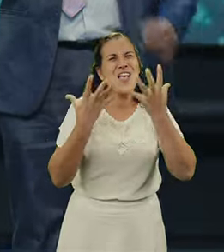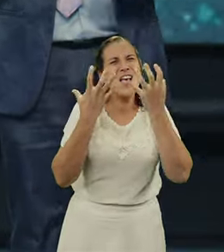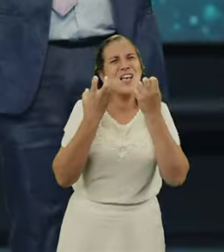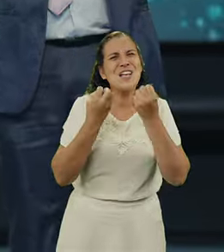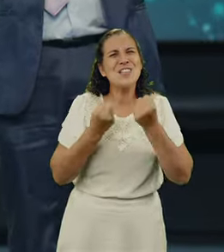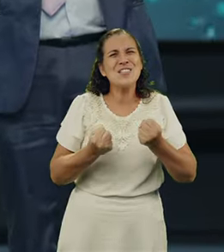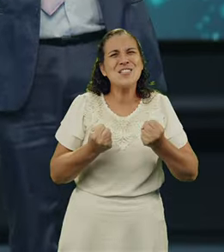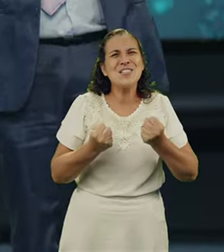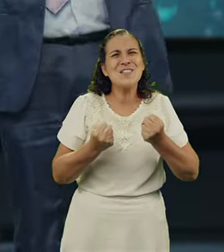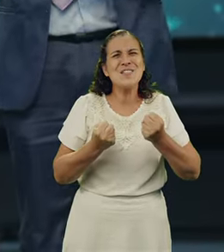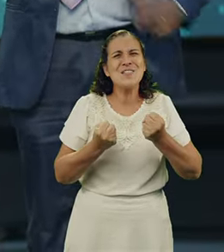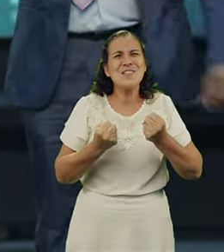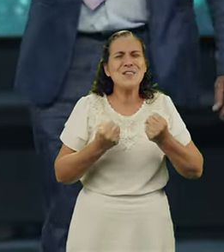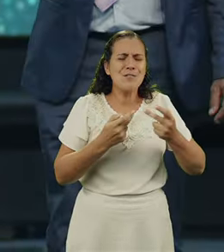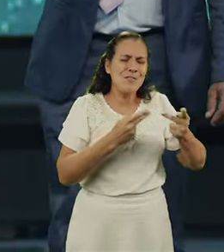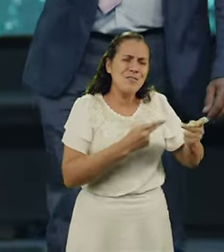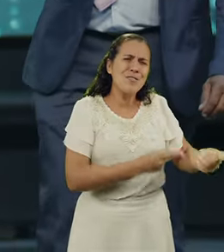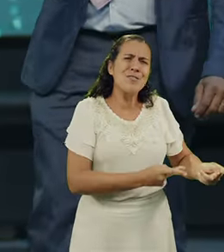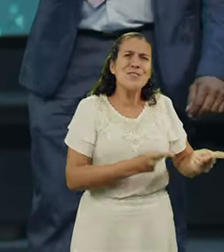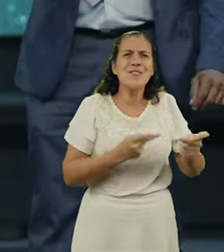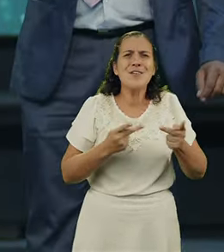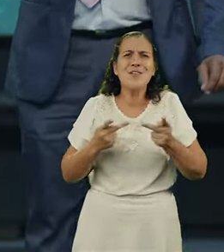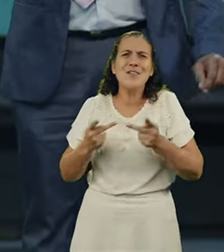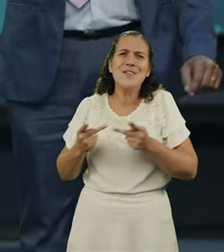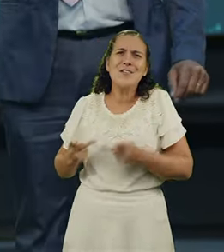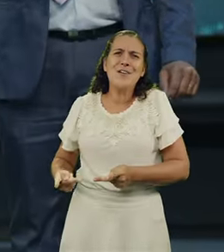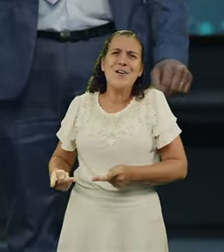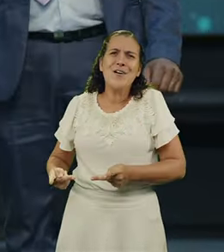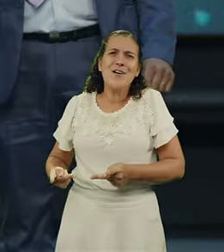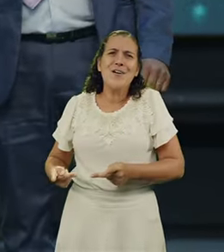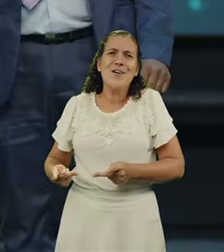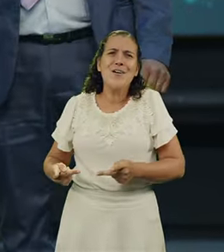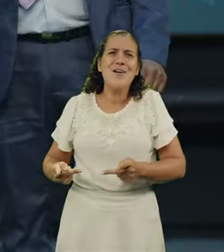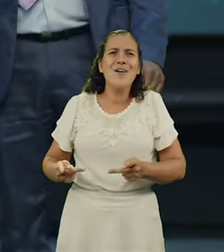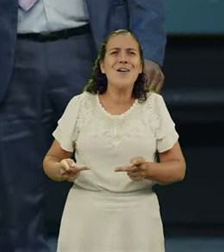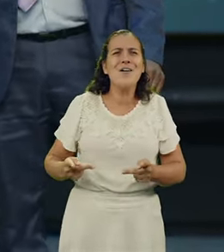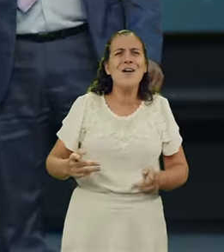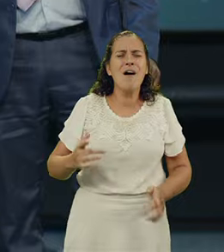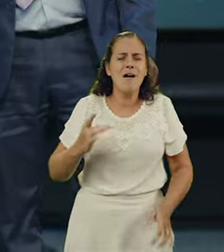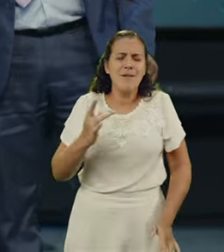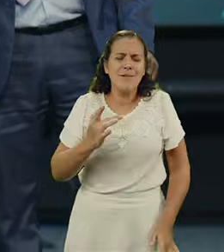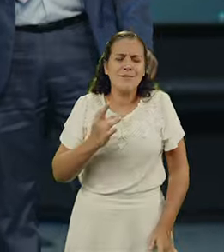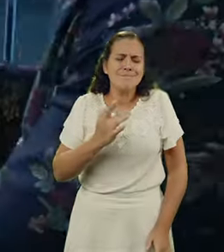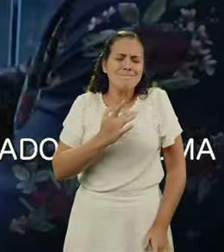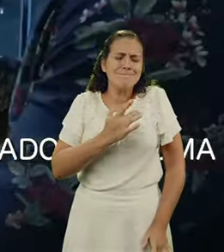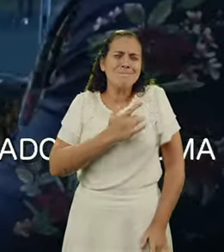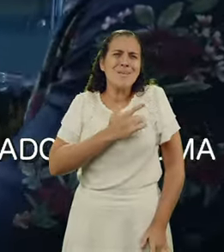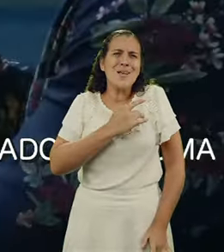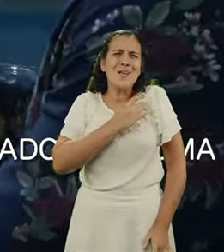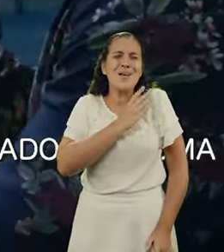Aceitei aquele convite que tocou no meu coração.